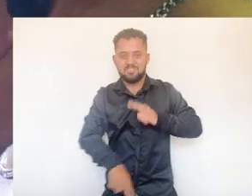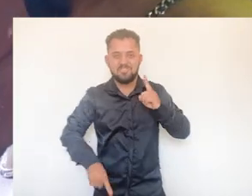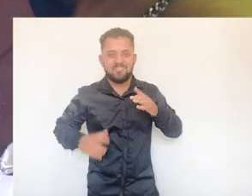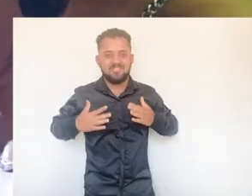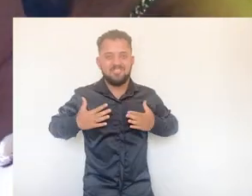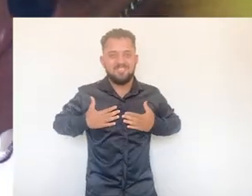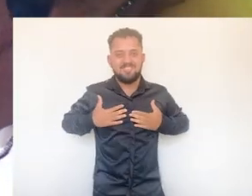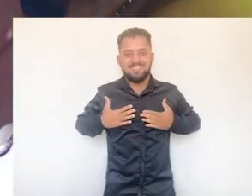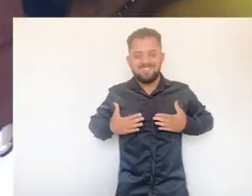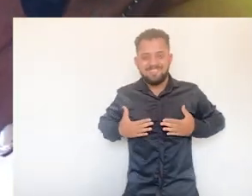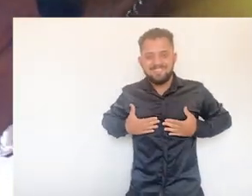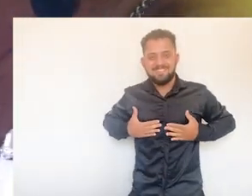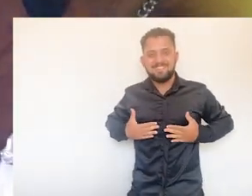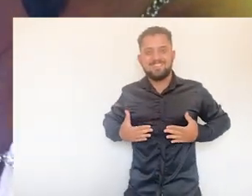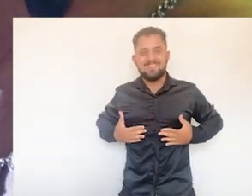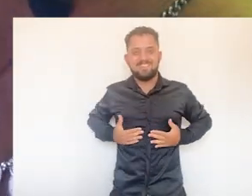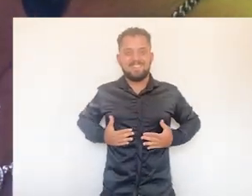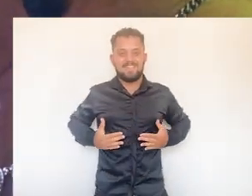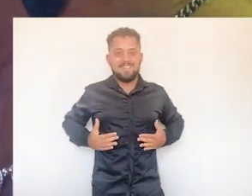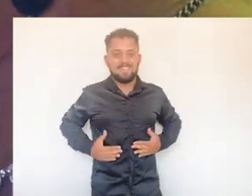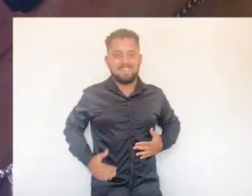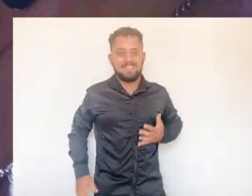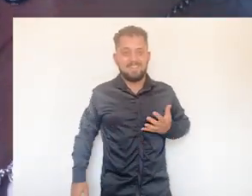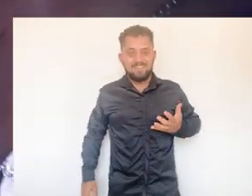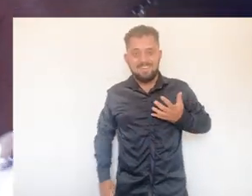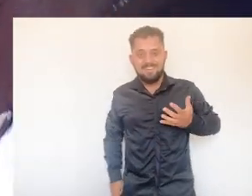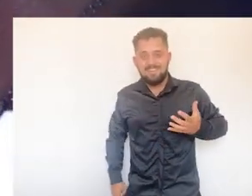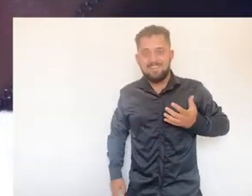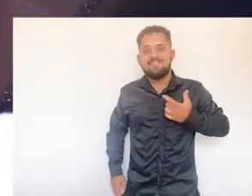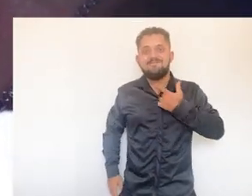pressa que tenho de